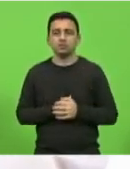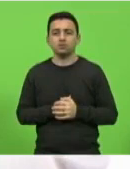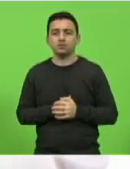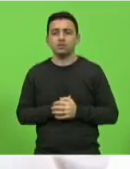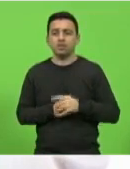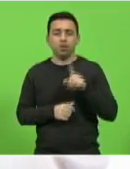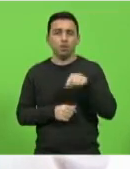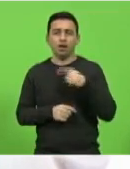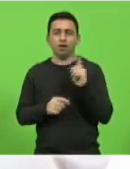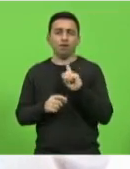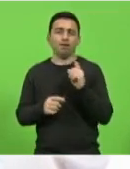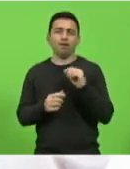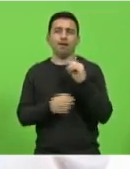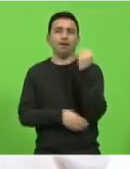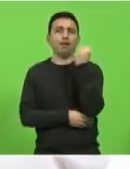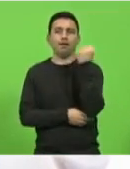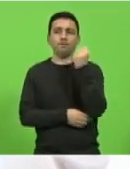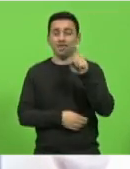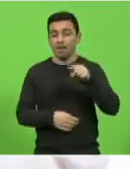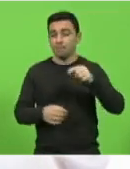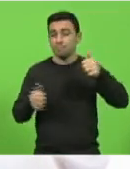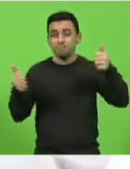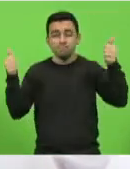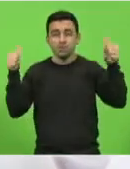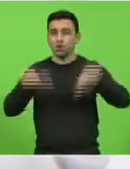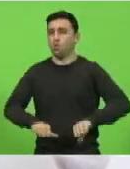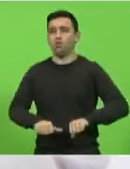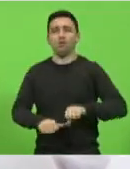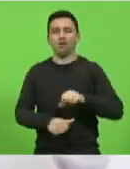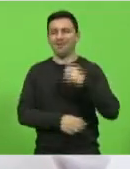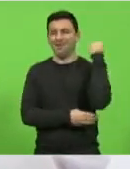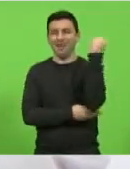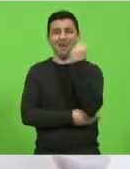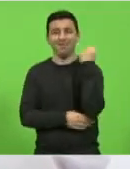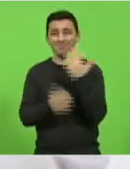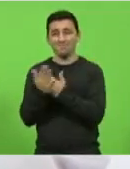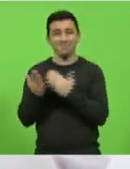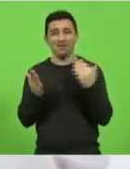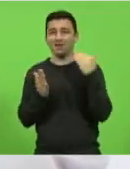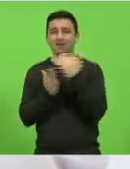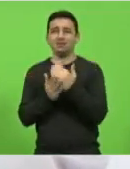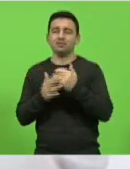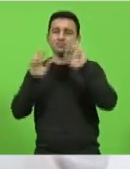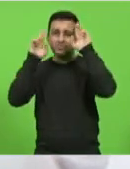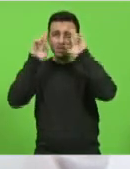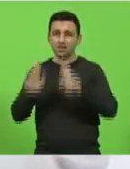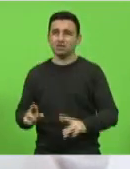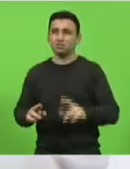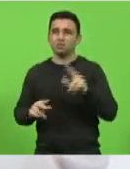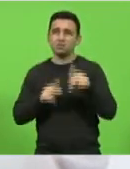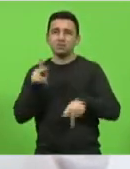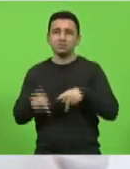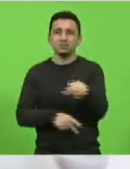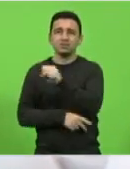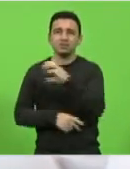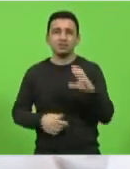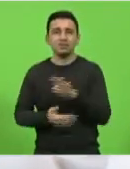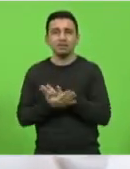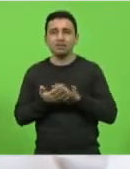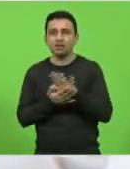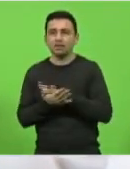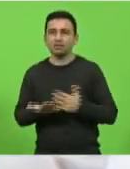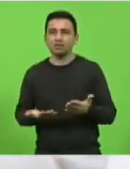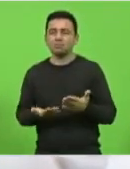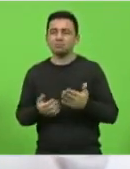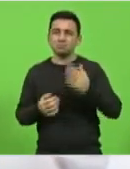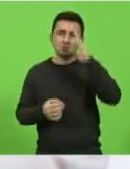grave, isso é gravíssimo, é um escândalo, é um desrespeito com o povo catarinense, principalmente com as vítimas